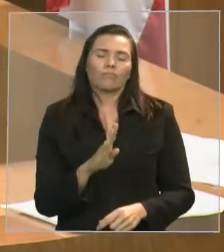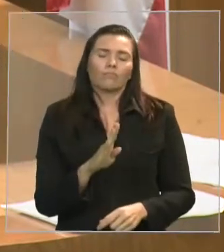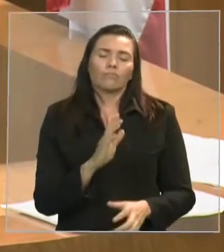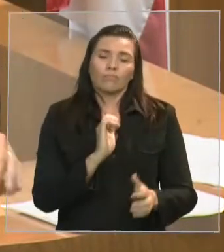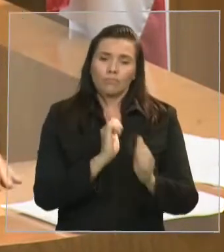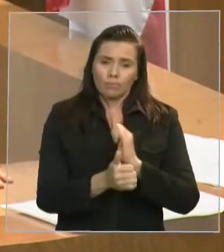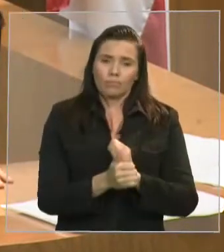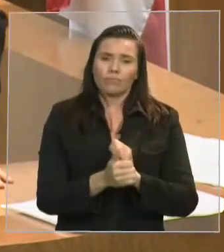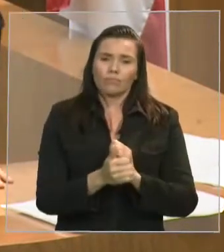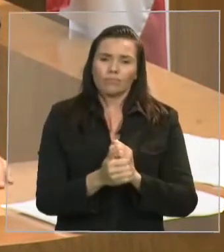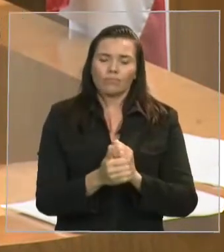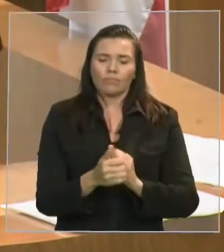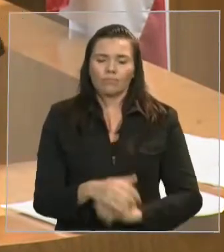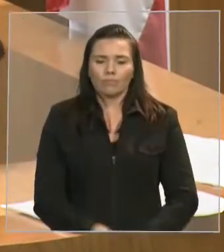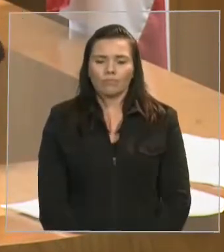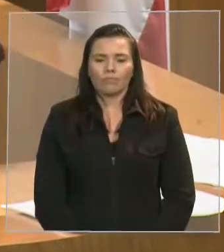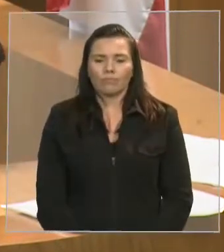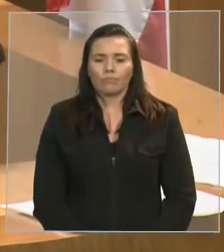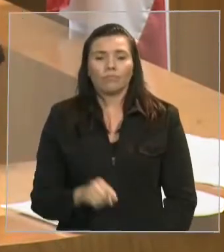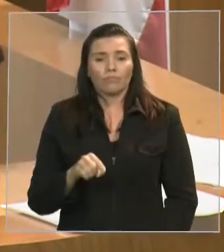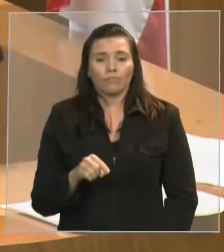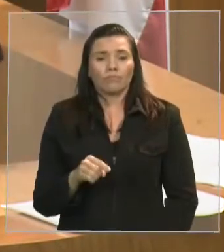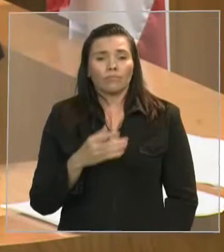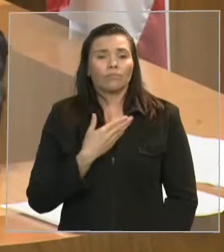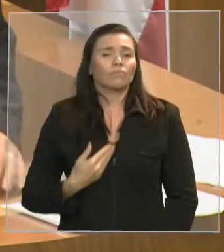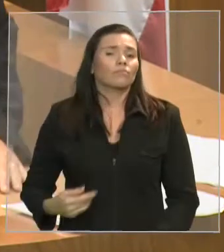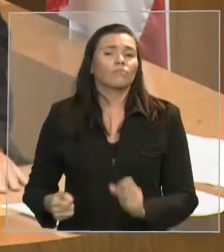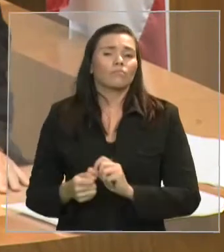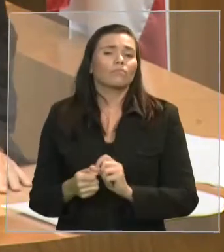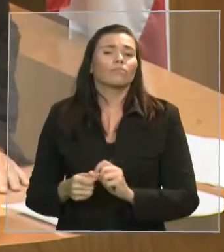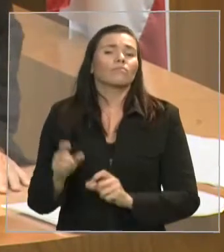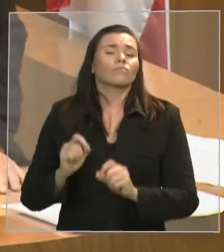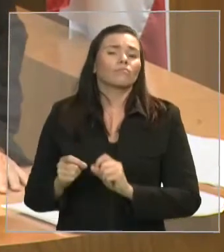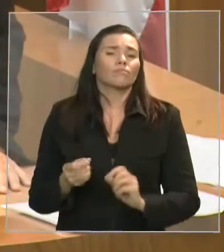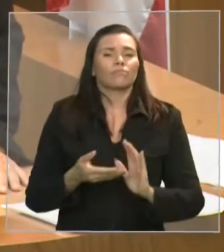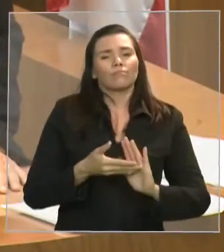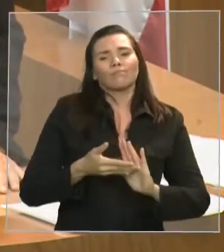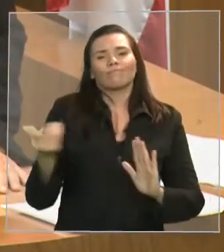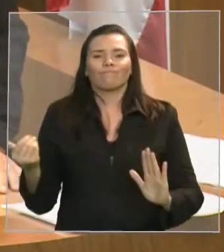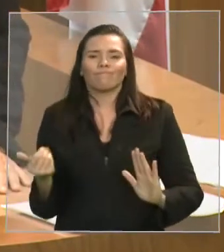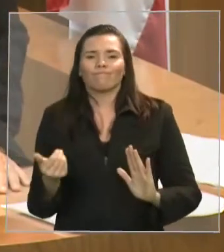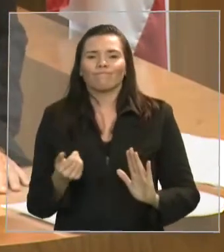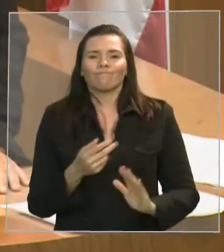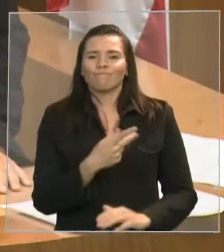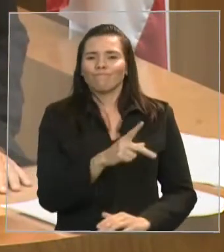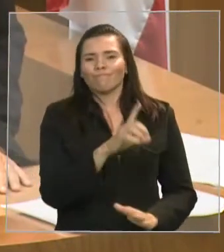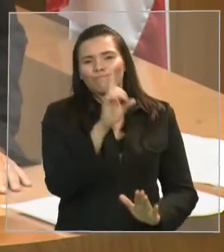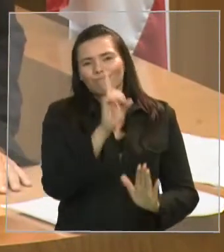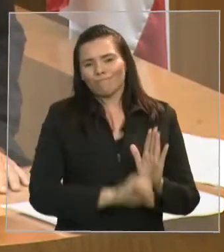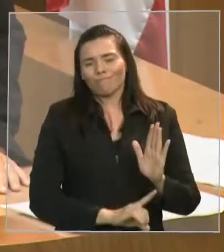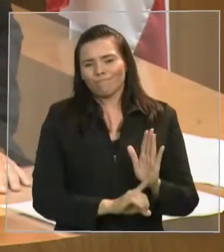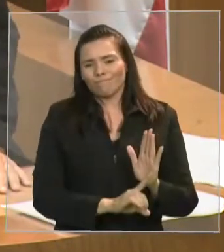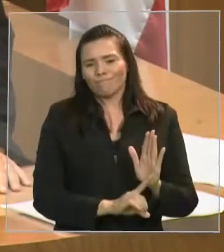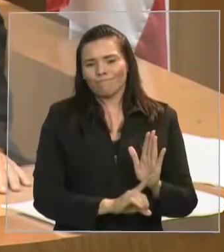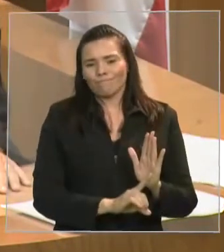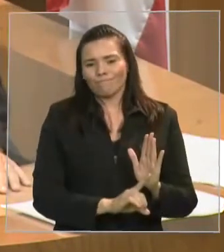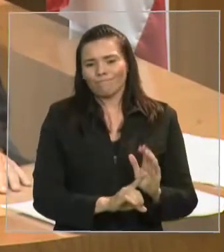senhor governador? Retira agora do Conselho Estadual de Esporte o caráter